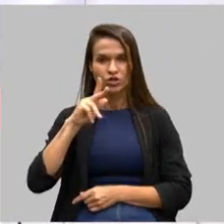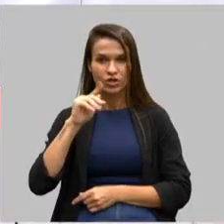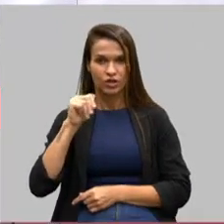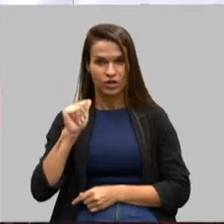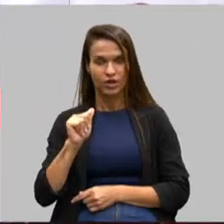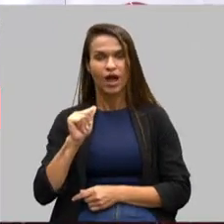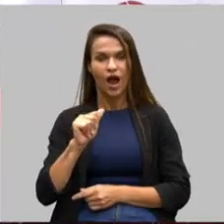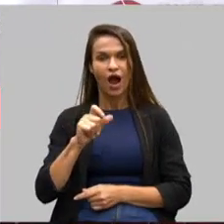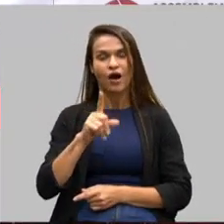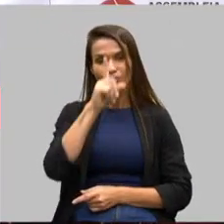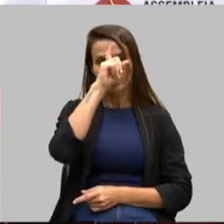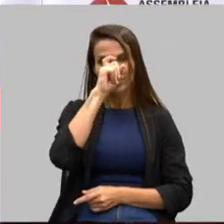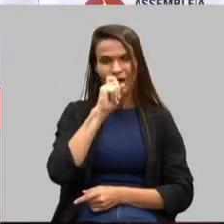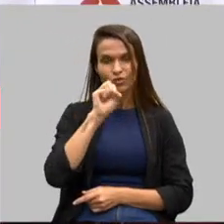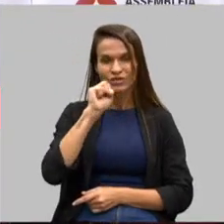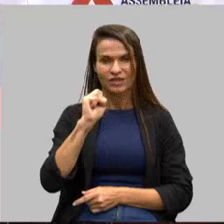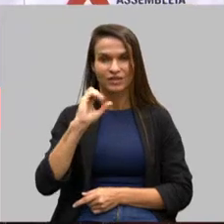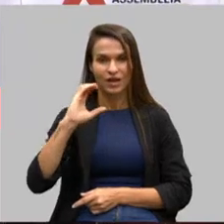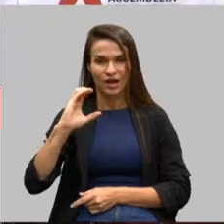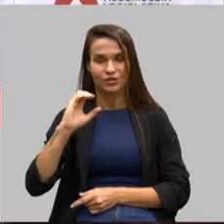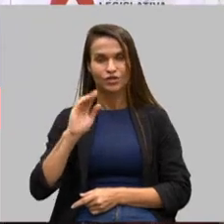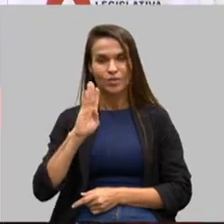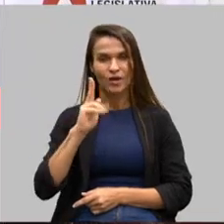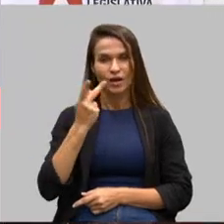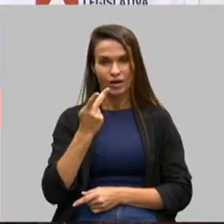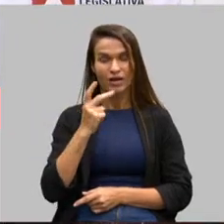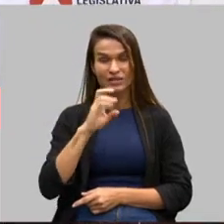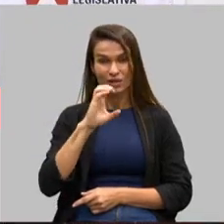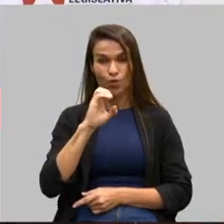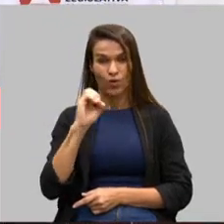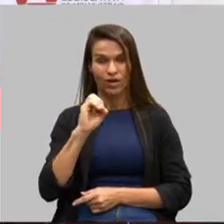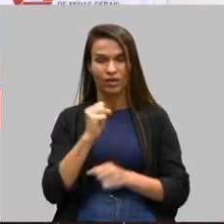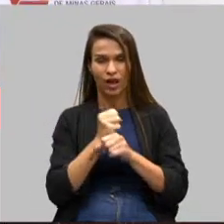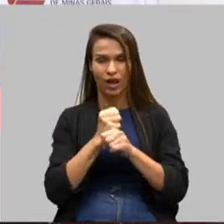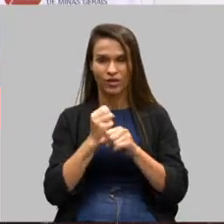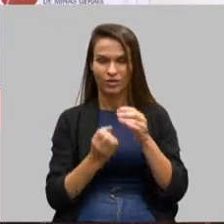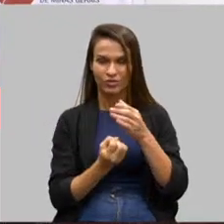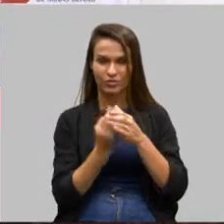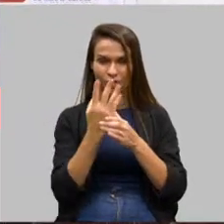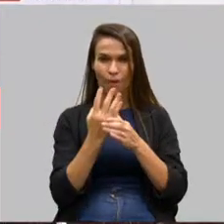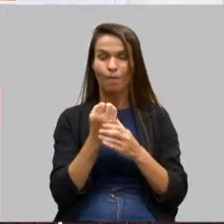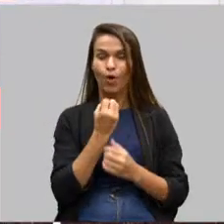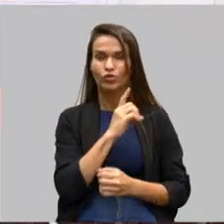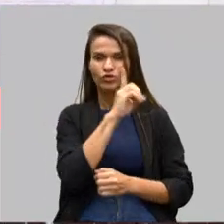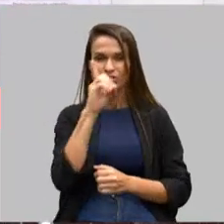50 anos de sua criação. Muito bom dia a todos nós e vamos iniciar o nosso trabalho. Obrigado a todos.